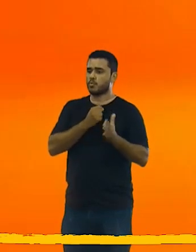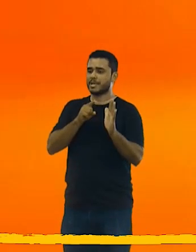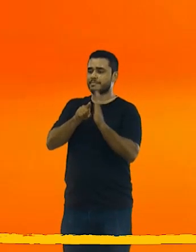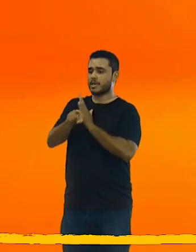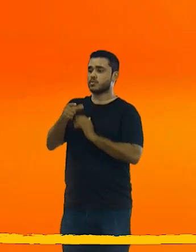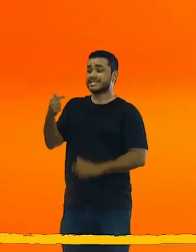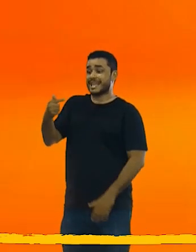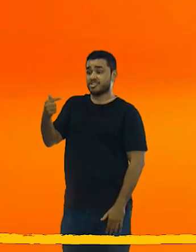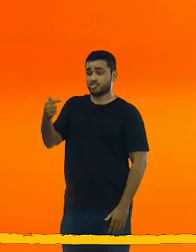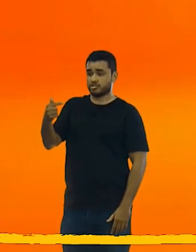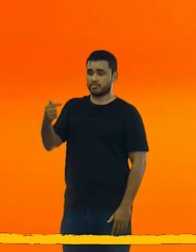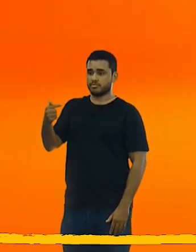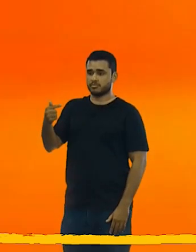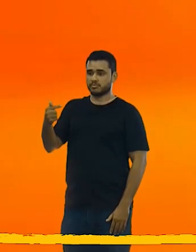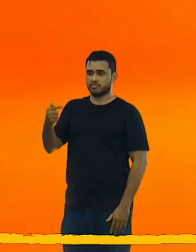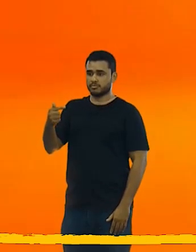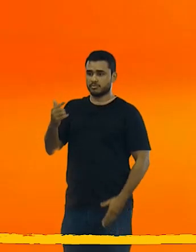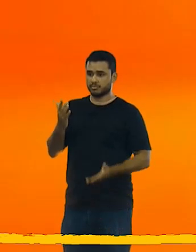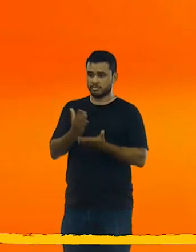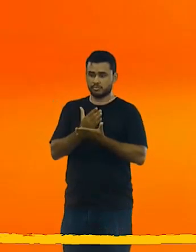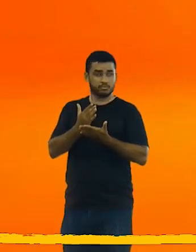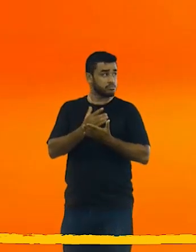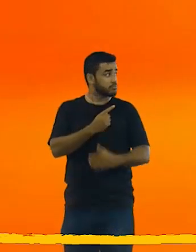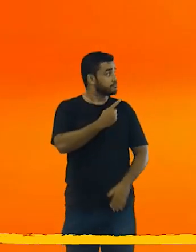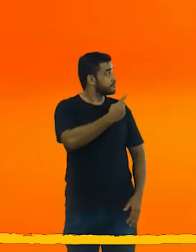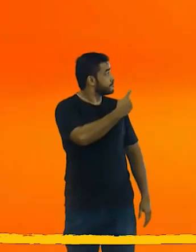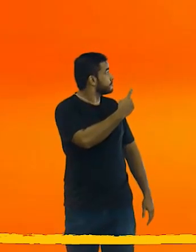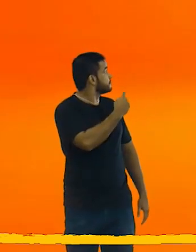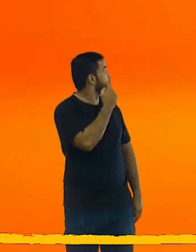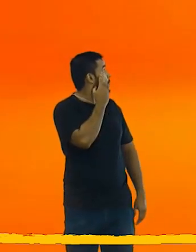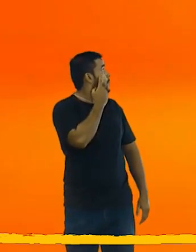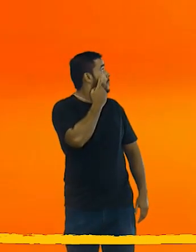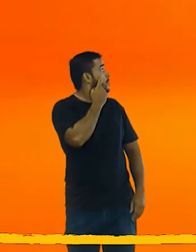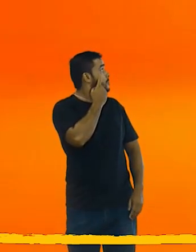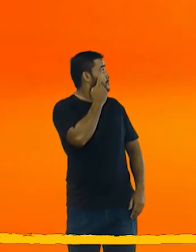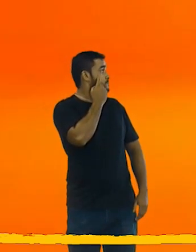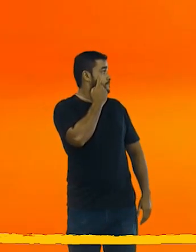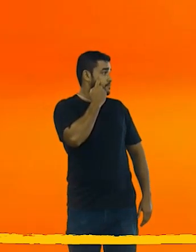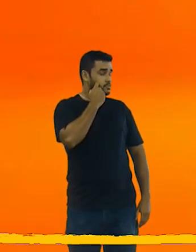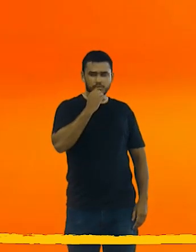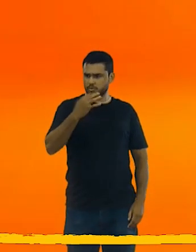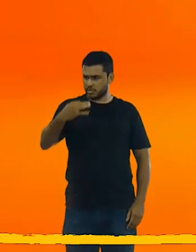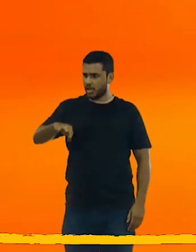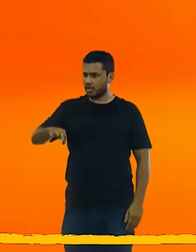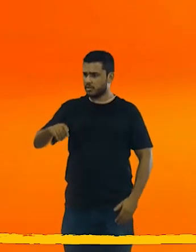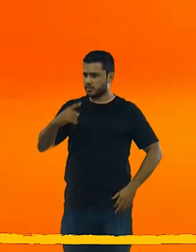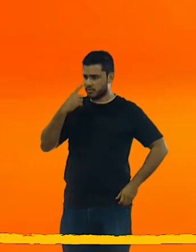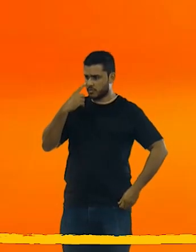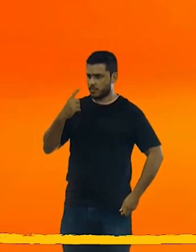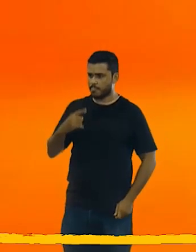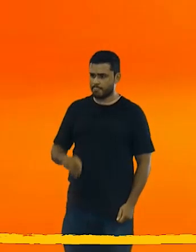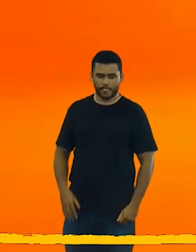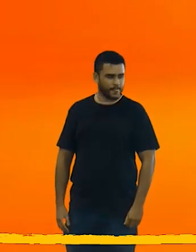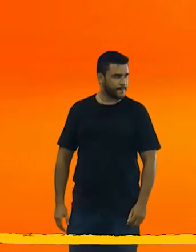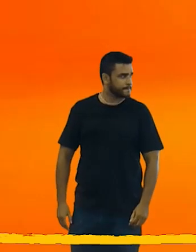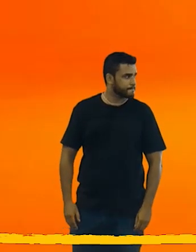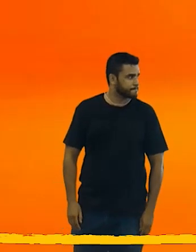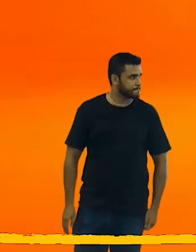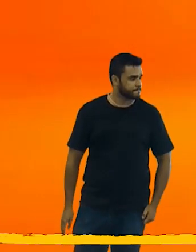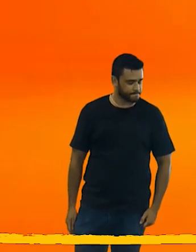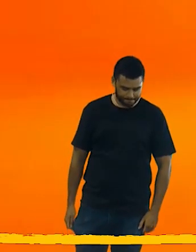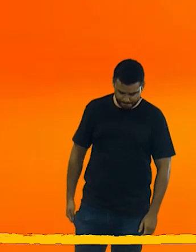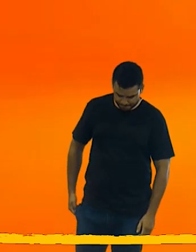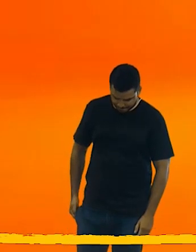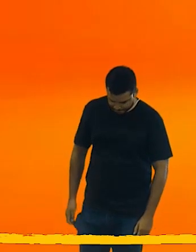vocês, que é a questão que envolve a maioria das pessoas, é isso? Questão 7?